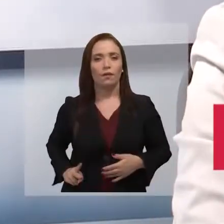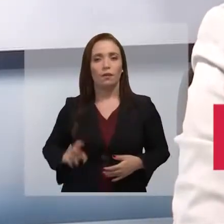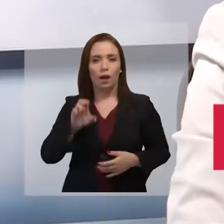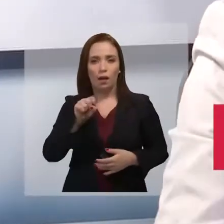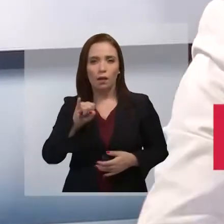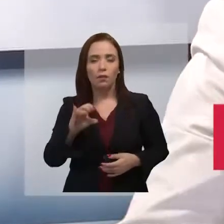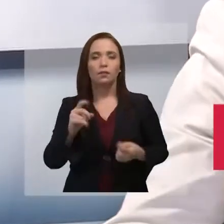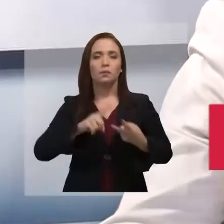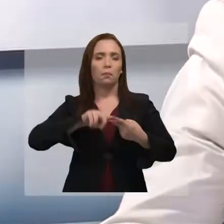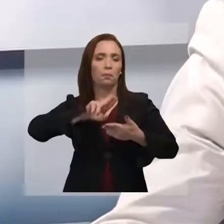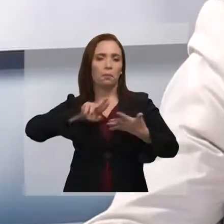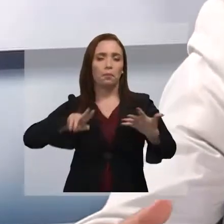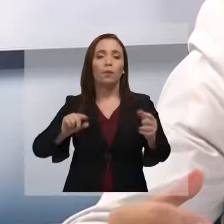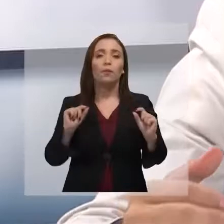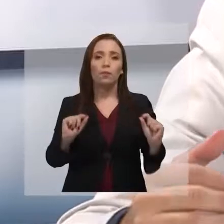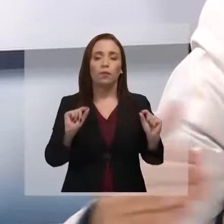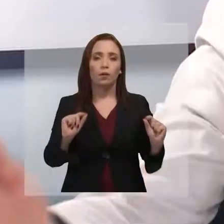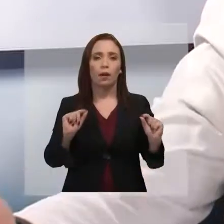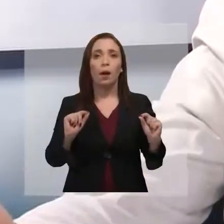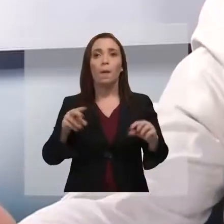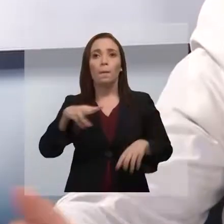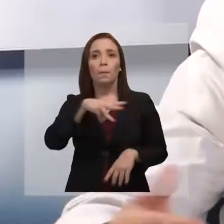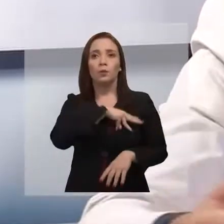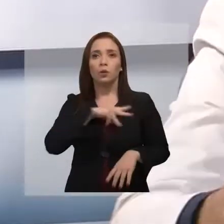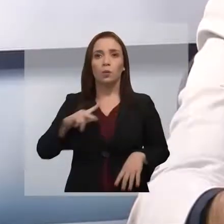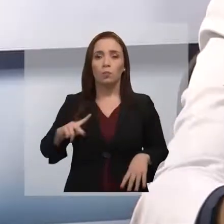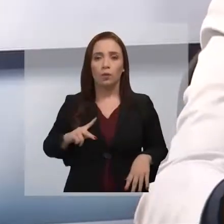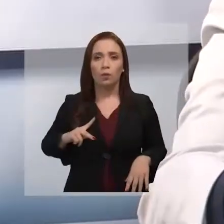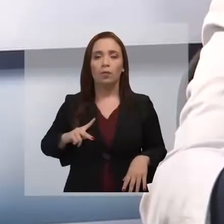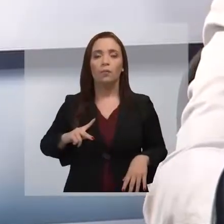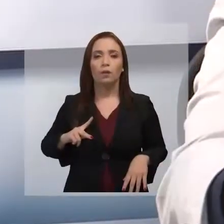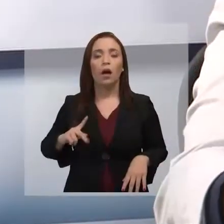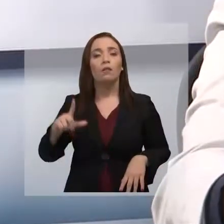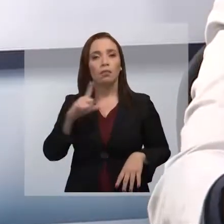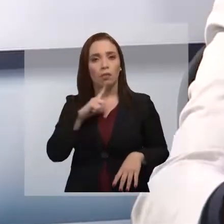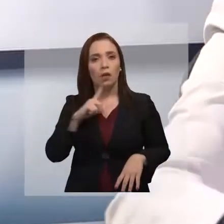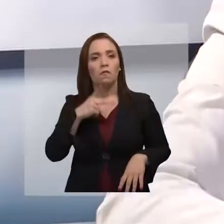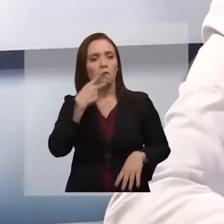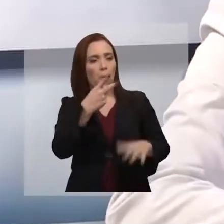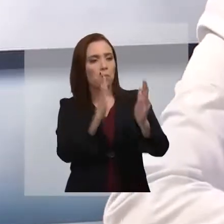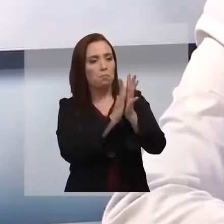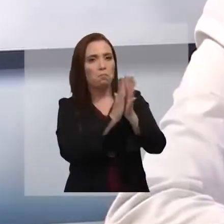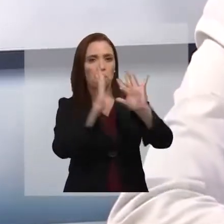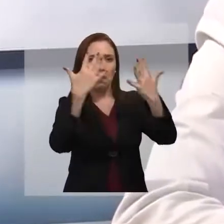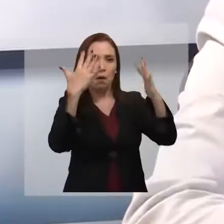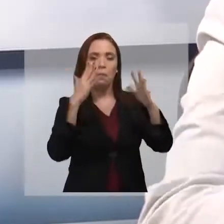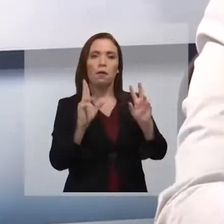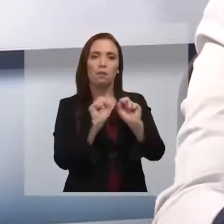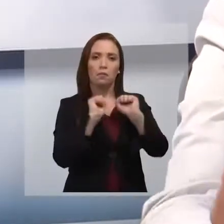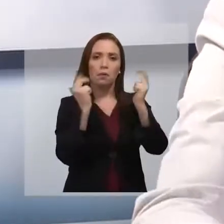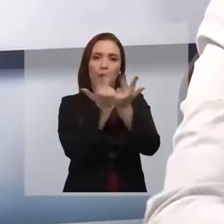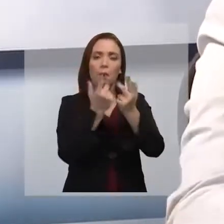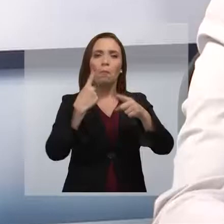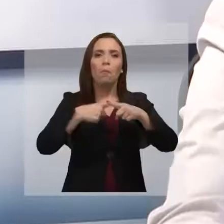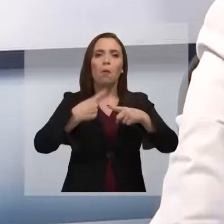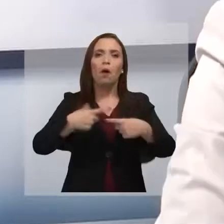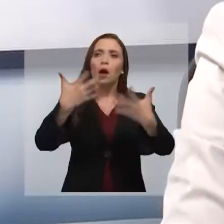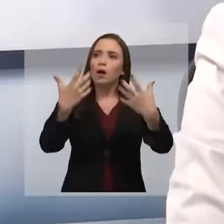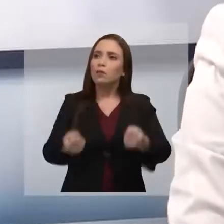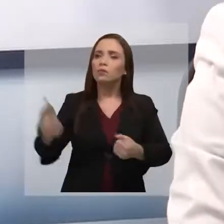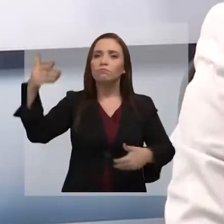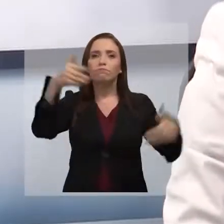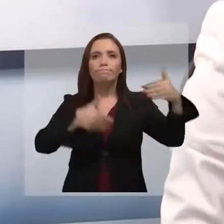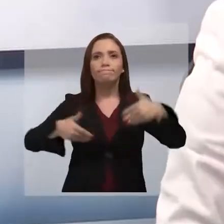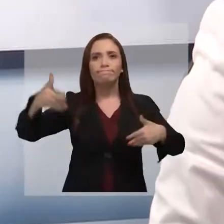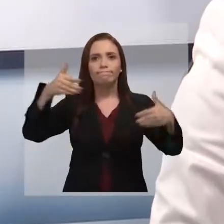os demais, a maneira, o próprio Ministério Público tem elogiado a maneira como tem sido aberta para a população